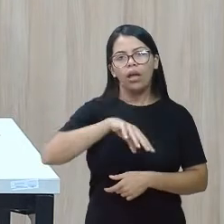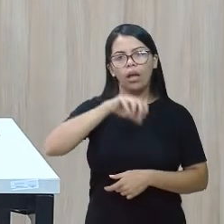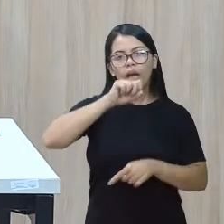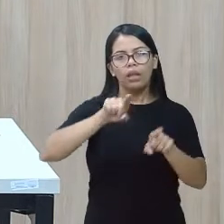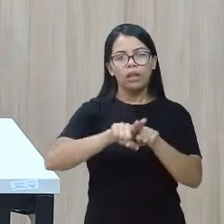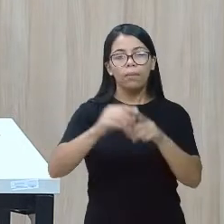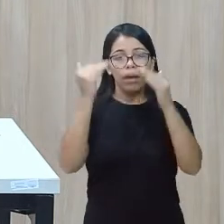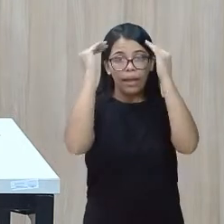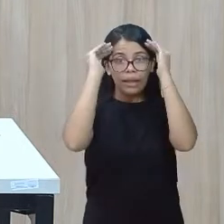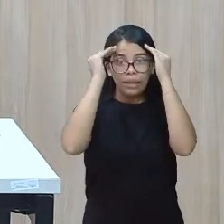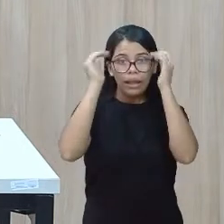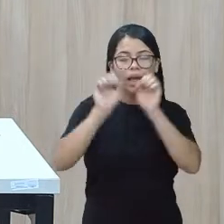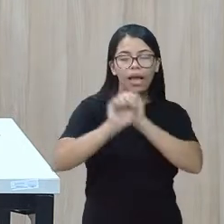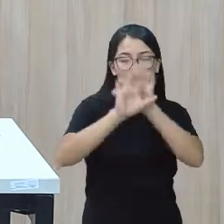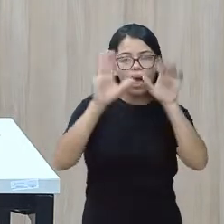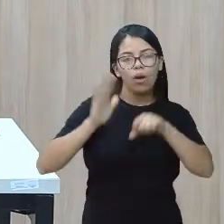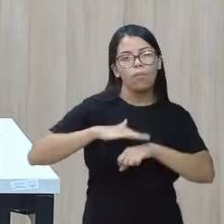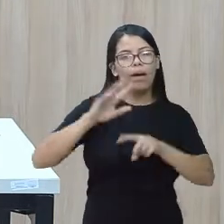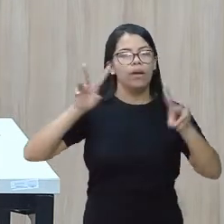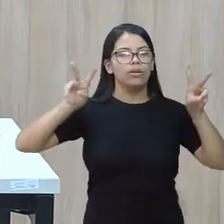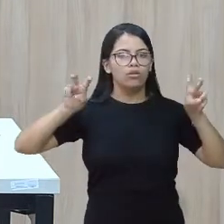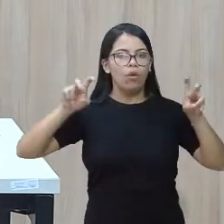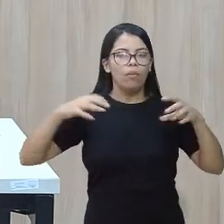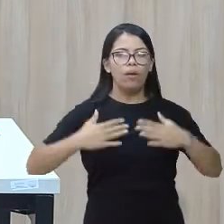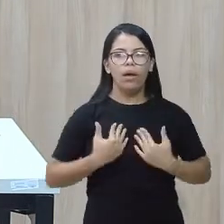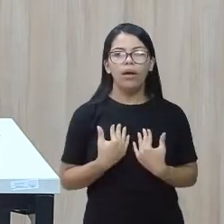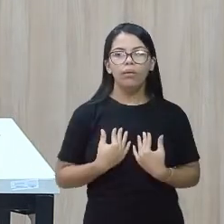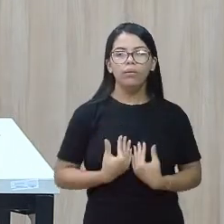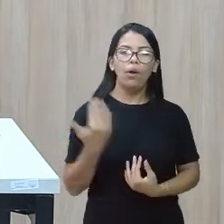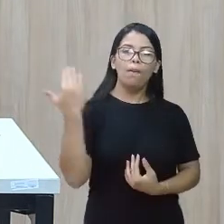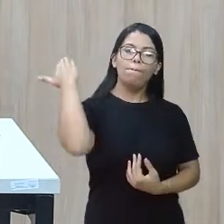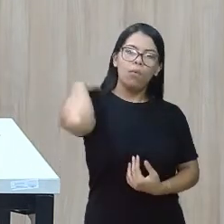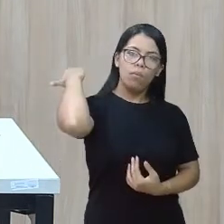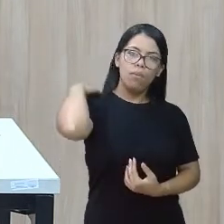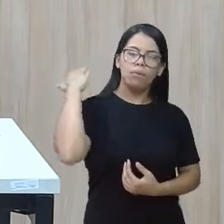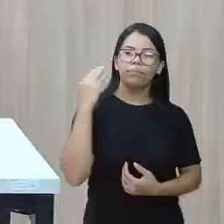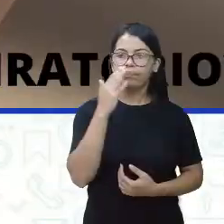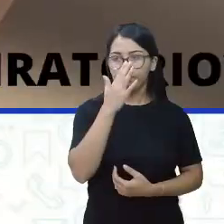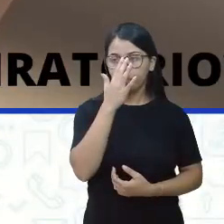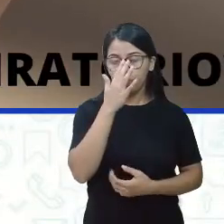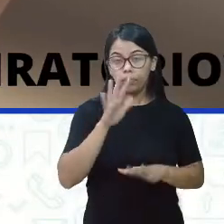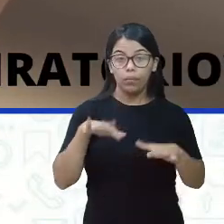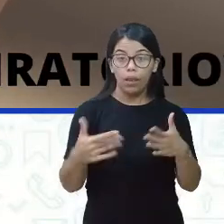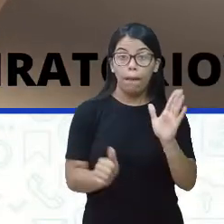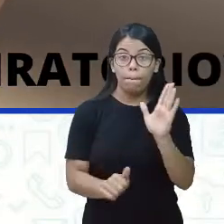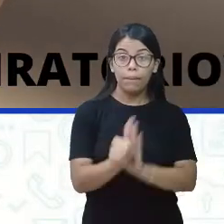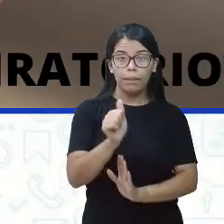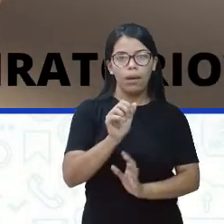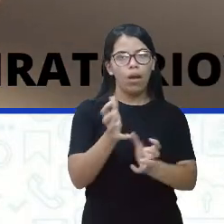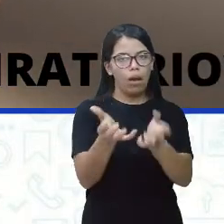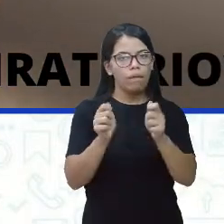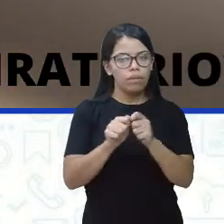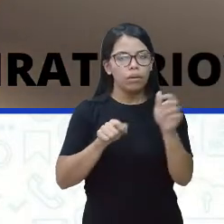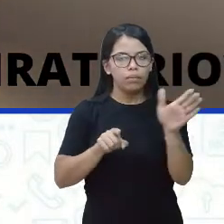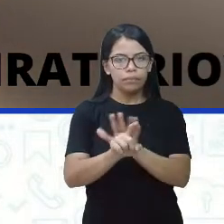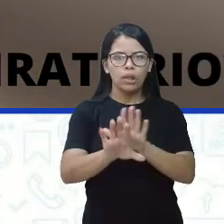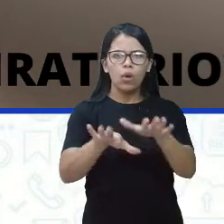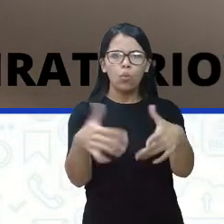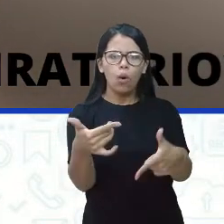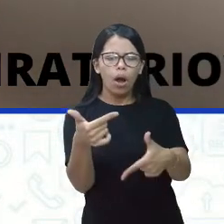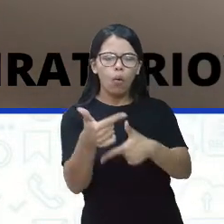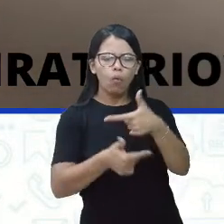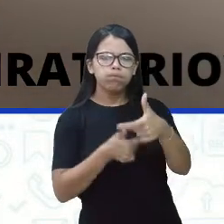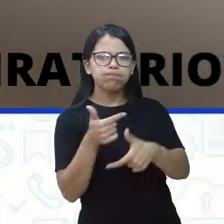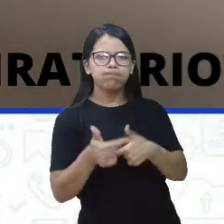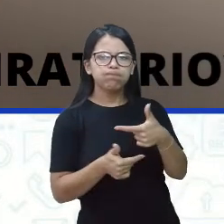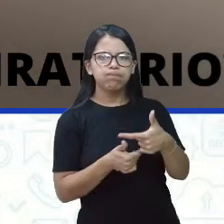respeito dos pulmões. Então, a primeira coisa que eu gostaria de colocar para vocês é um questionamento. Qual a função do